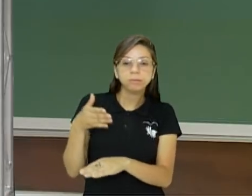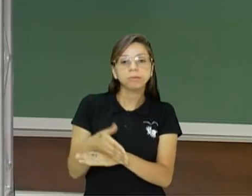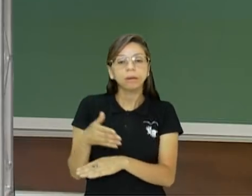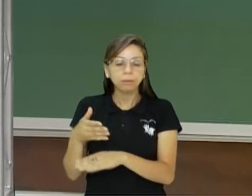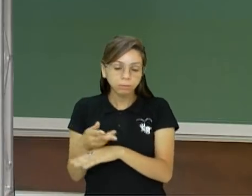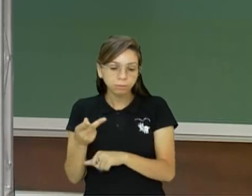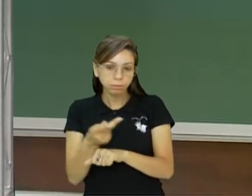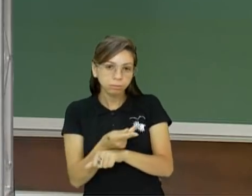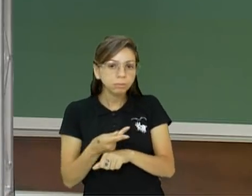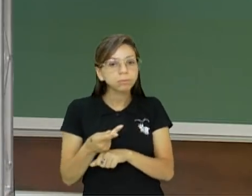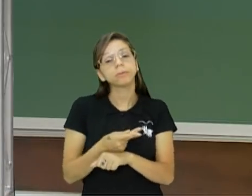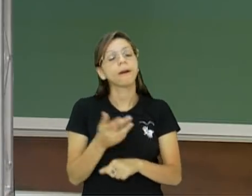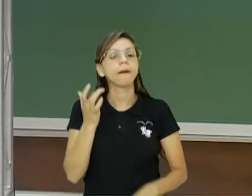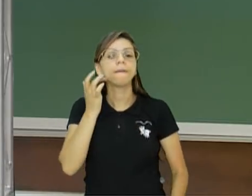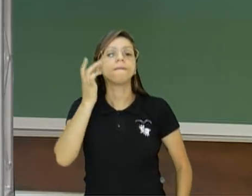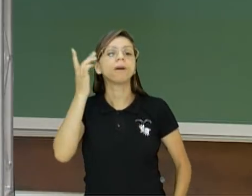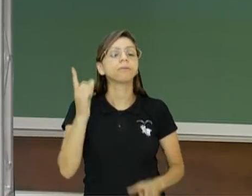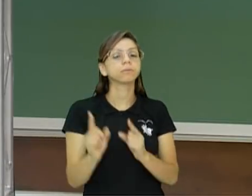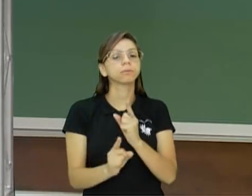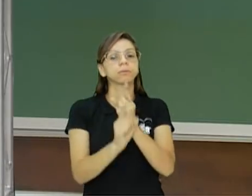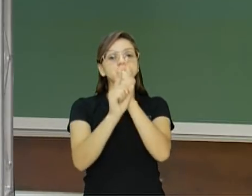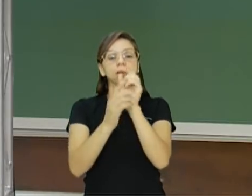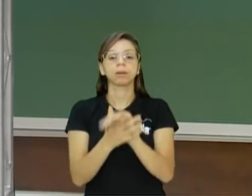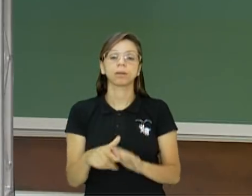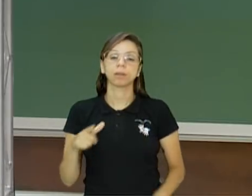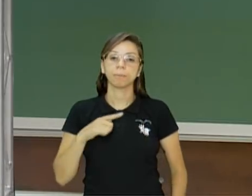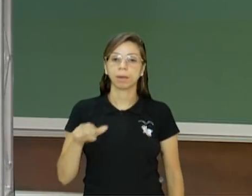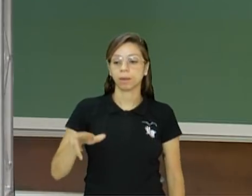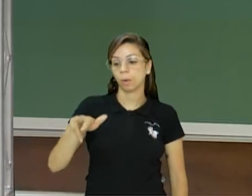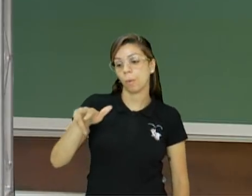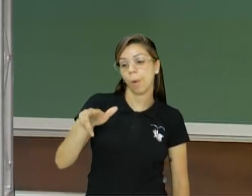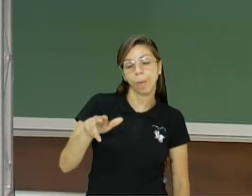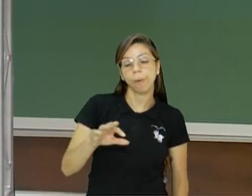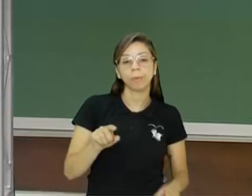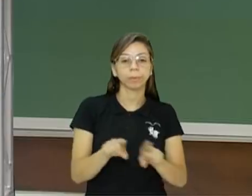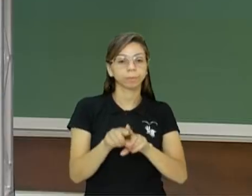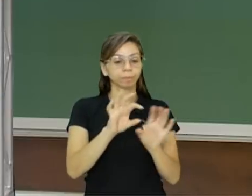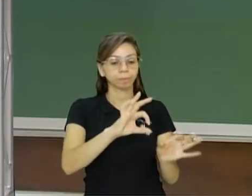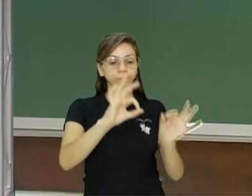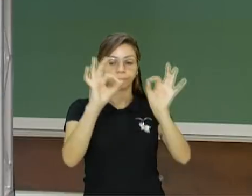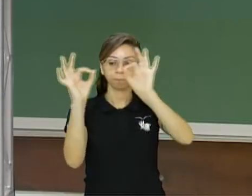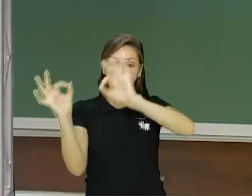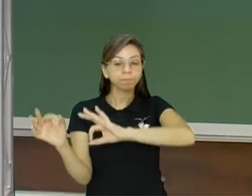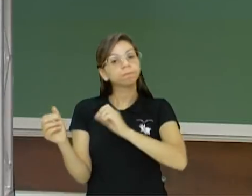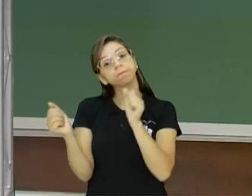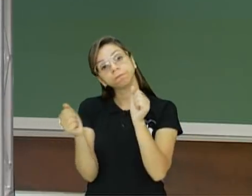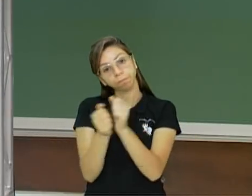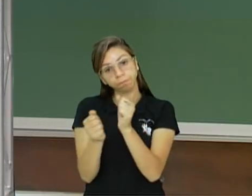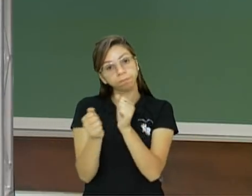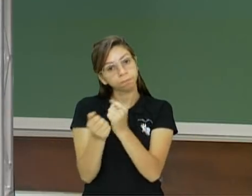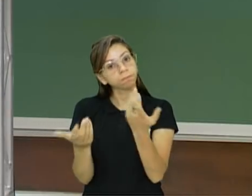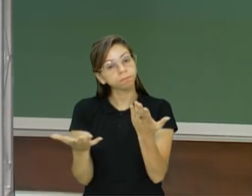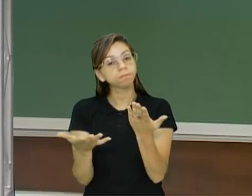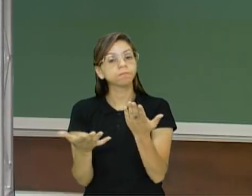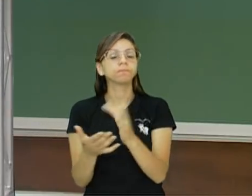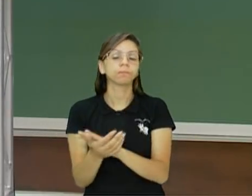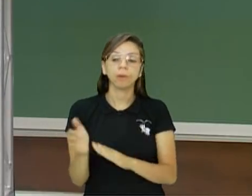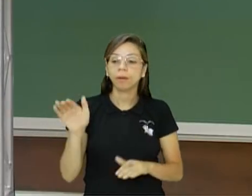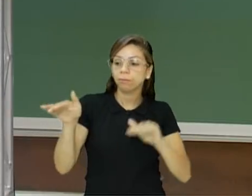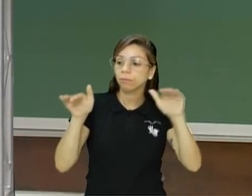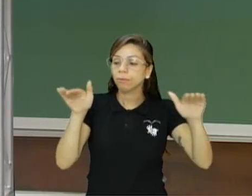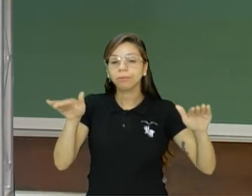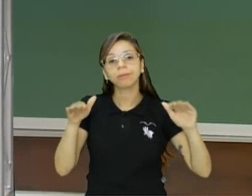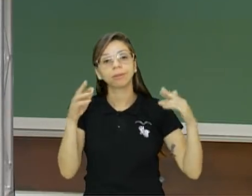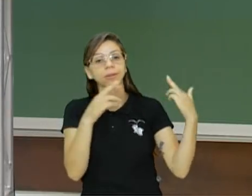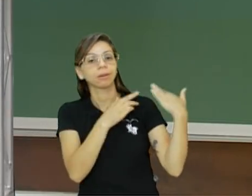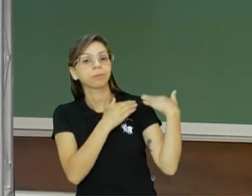acessível. Então, se você tem um irmãozinho que também assiste a aula, vocês podem estar montando juntos. Vocês podem chamar os